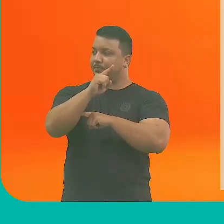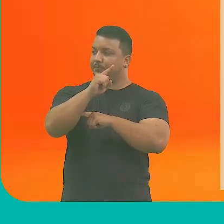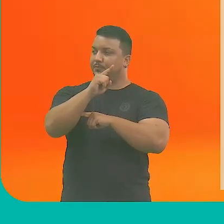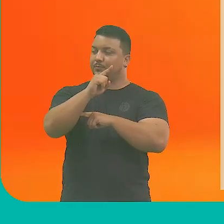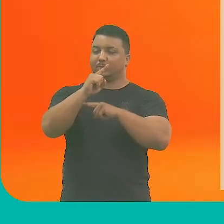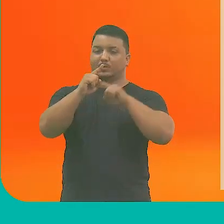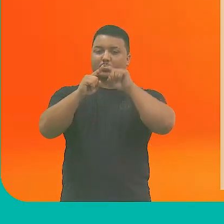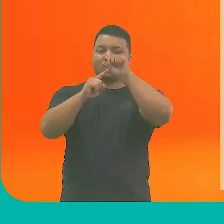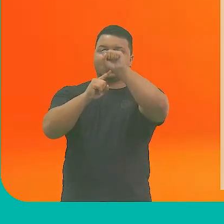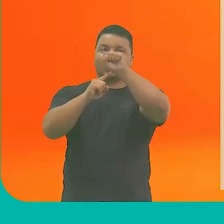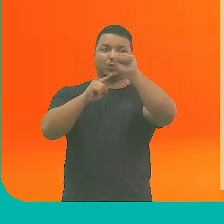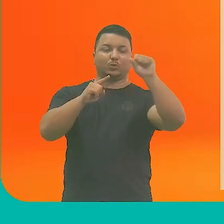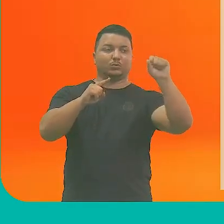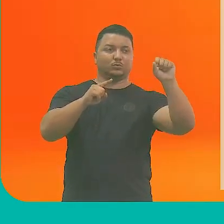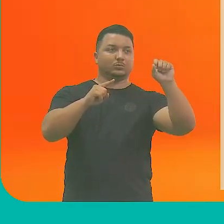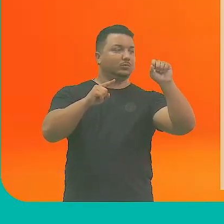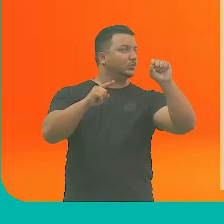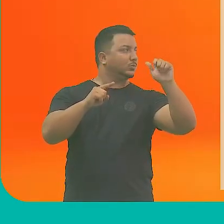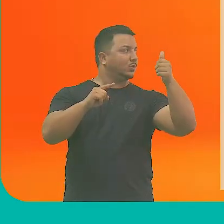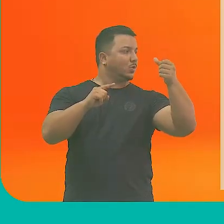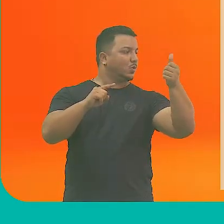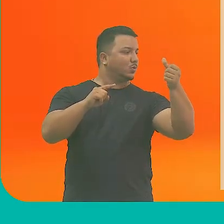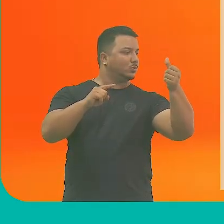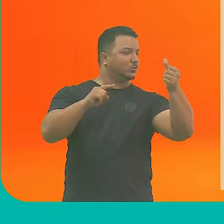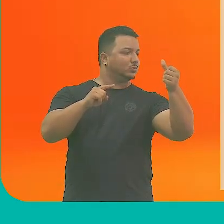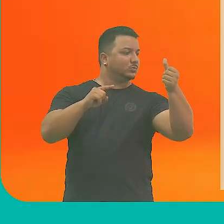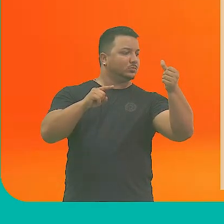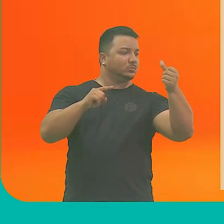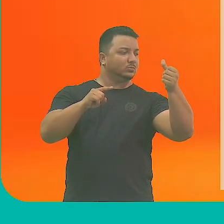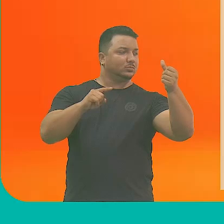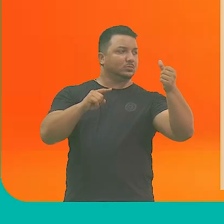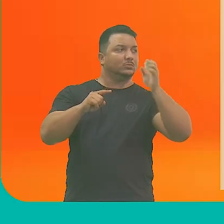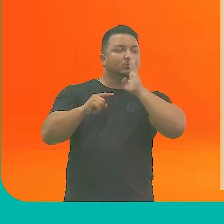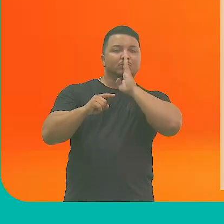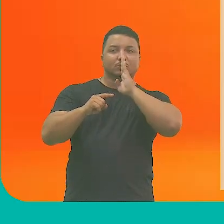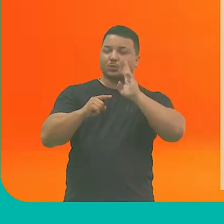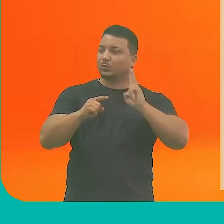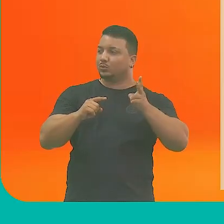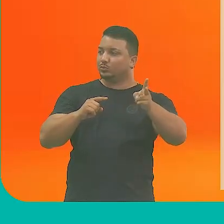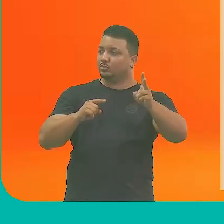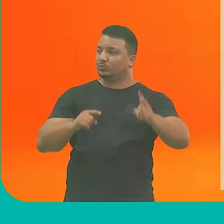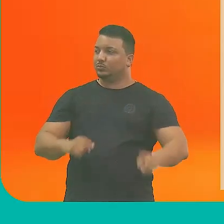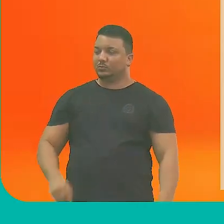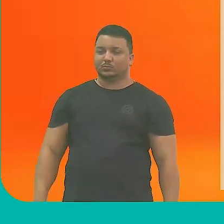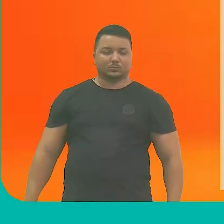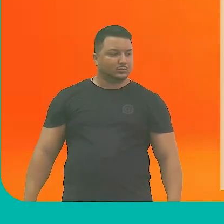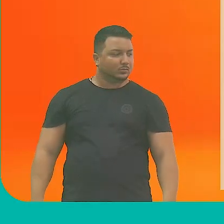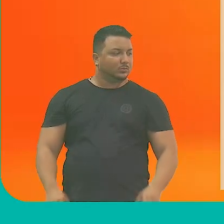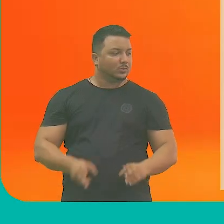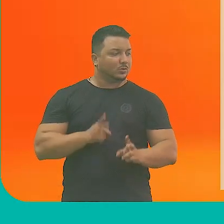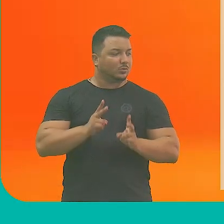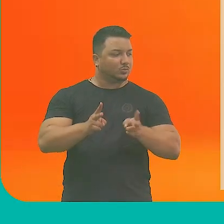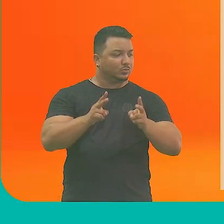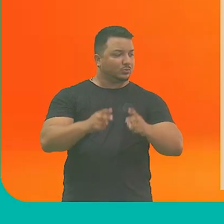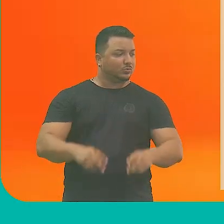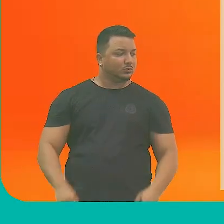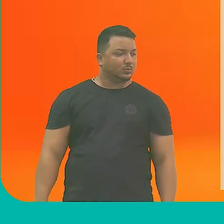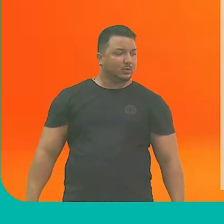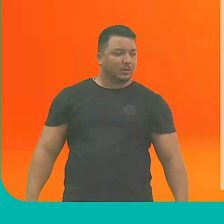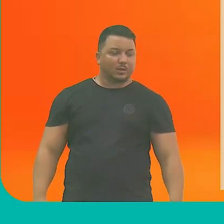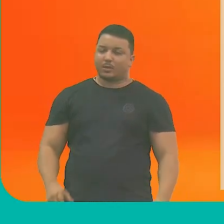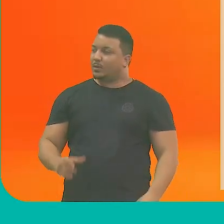De 8 a 11 segundos permanece constante. Por que permanece constante?